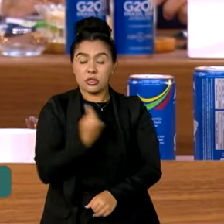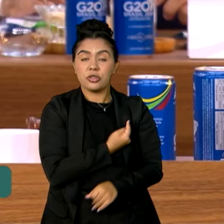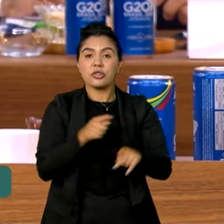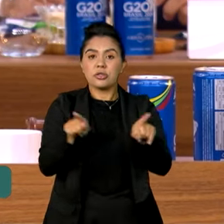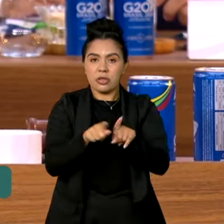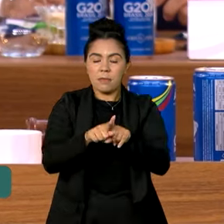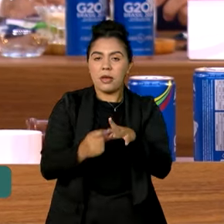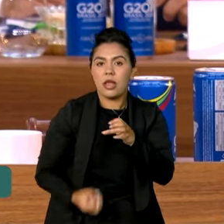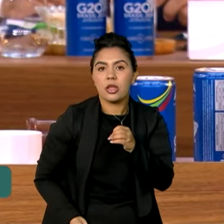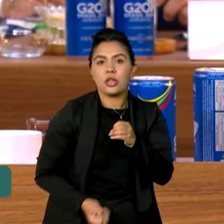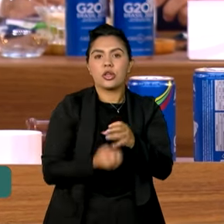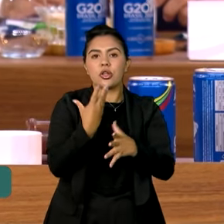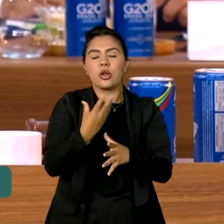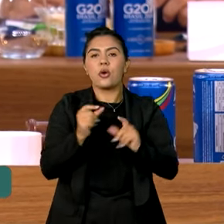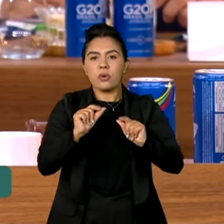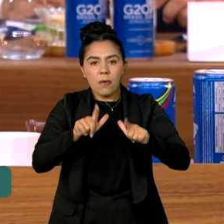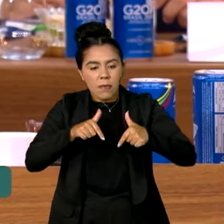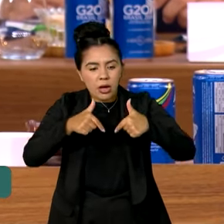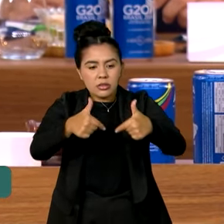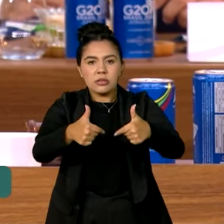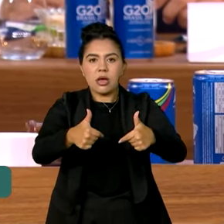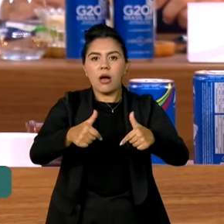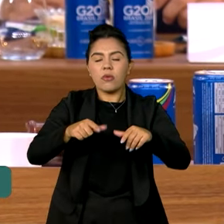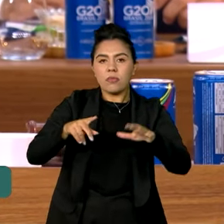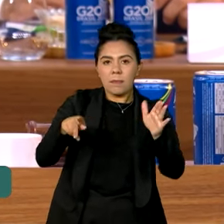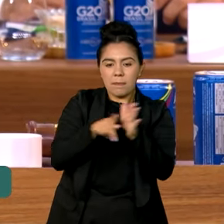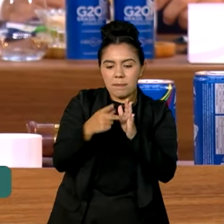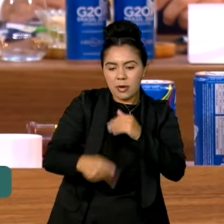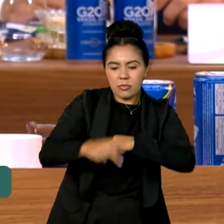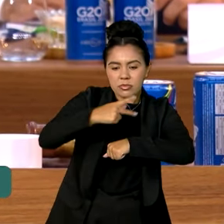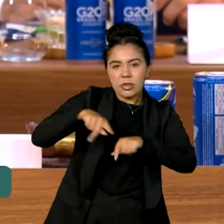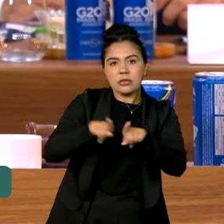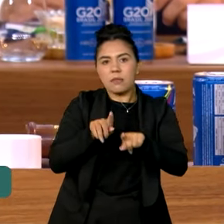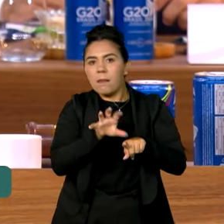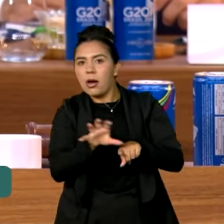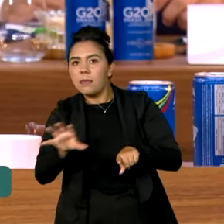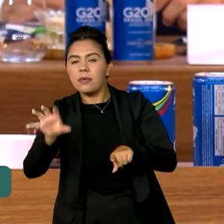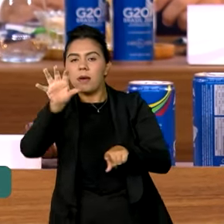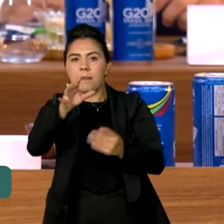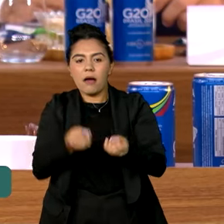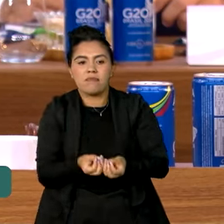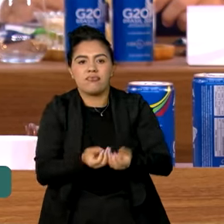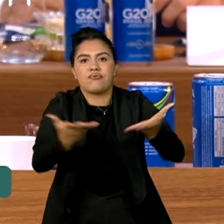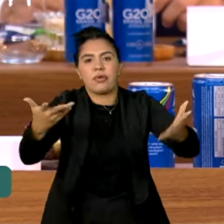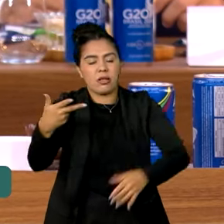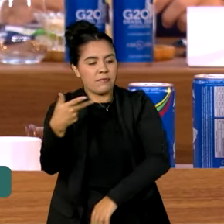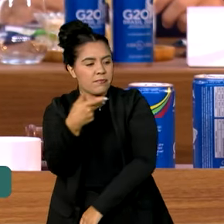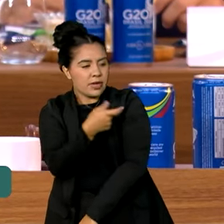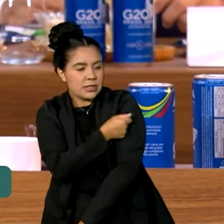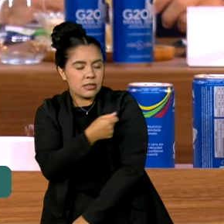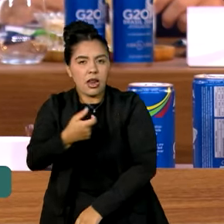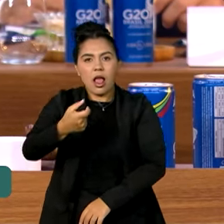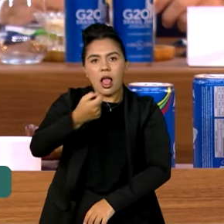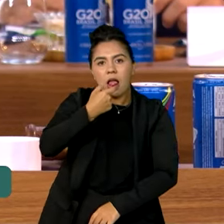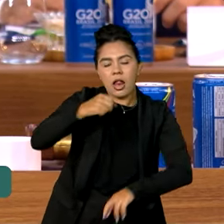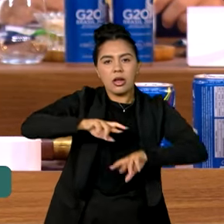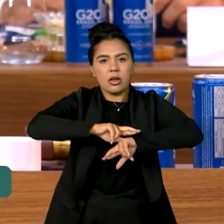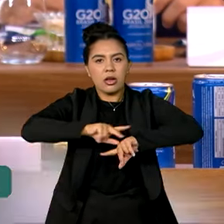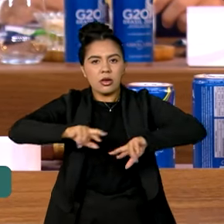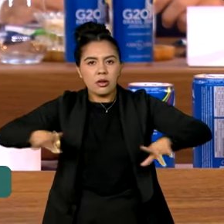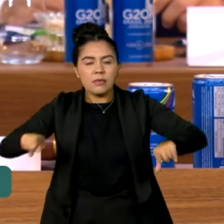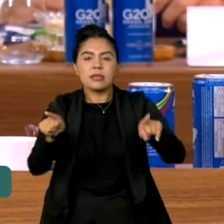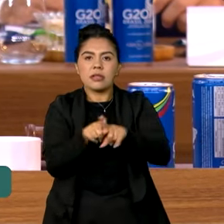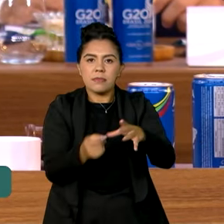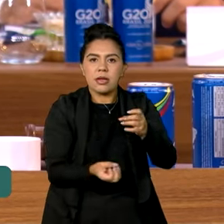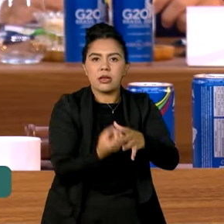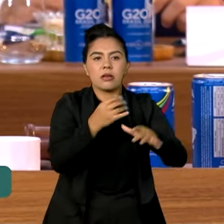produção local e regional de vacinas e medicamentos e decidimos expandir o financiamento para infraestruturas